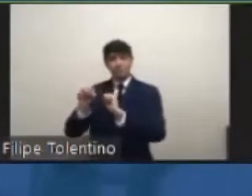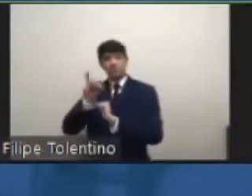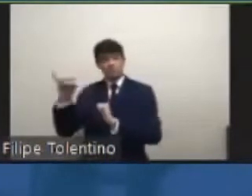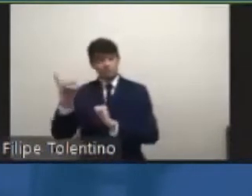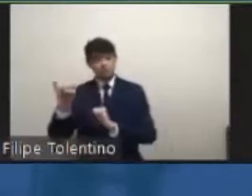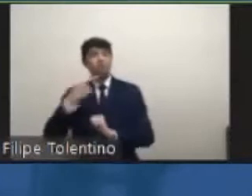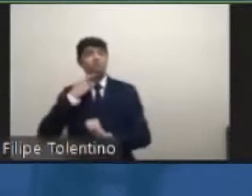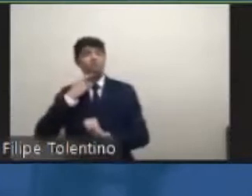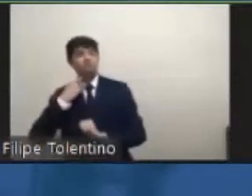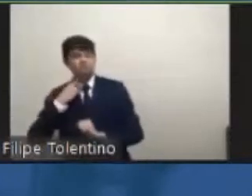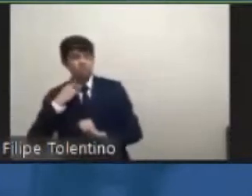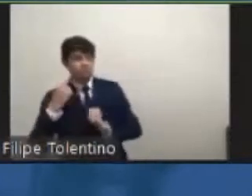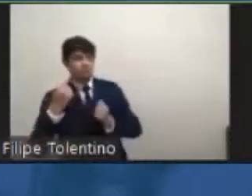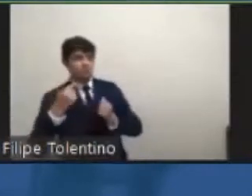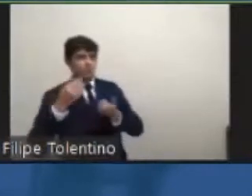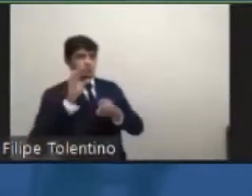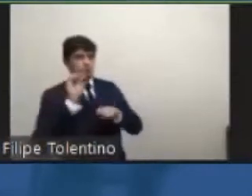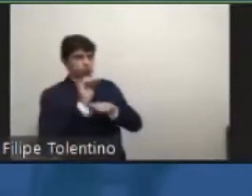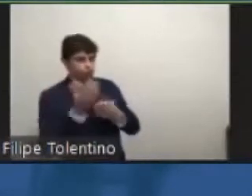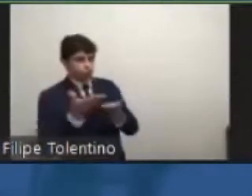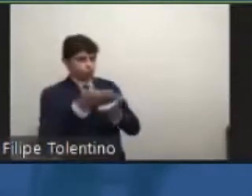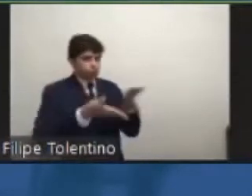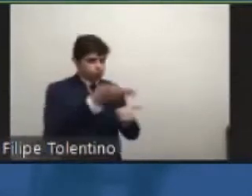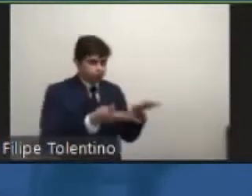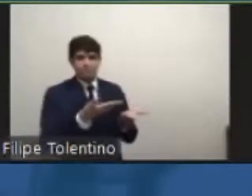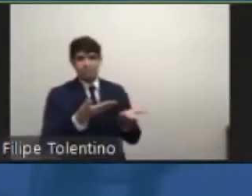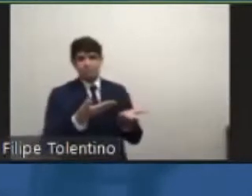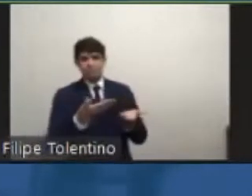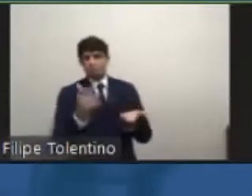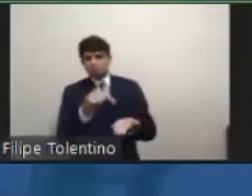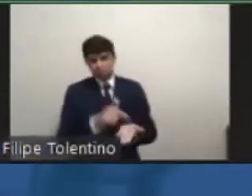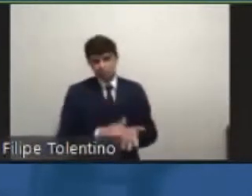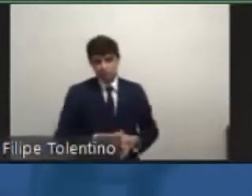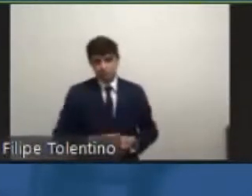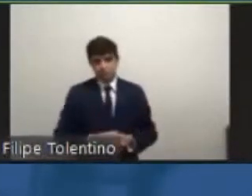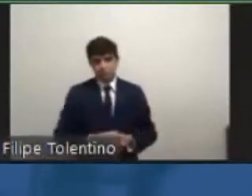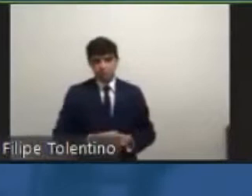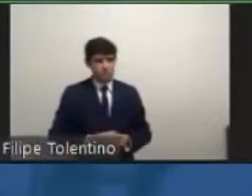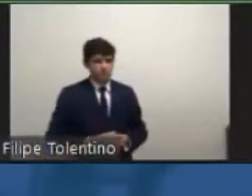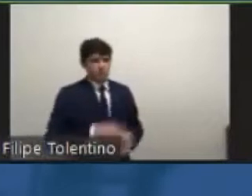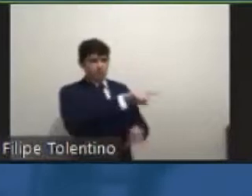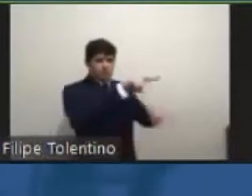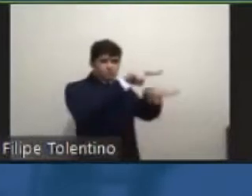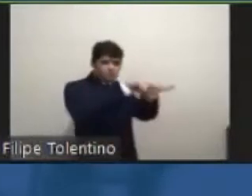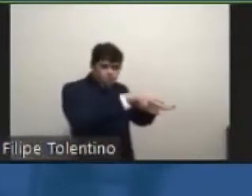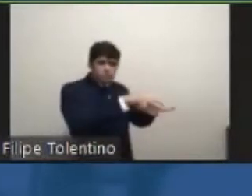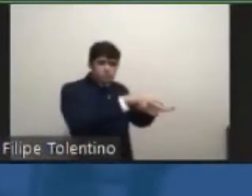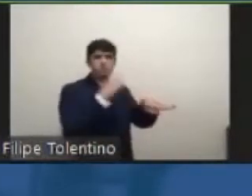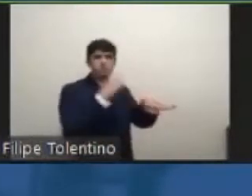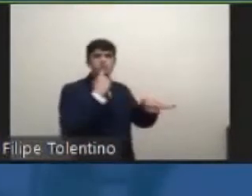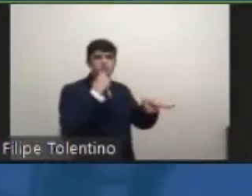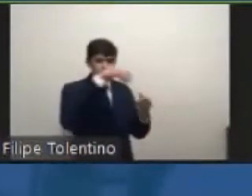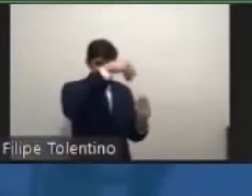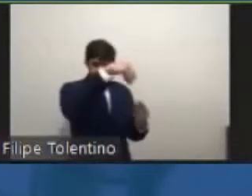um procedimento que, do ponto de vista dele, tem um percentual de êxito, uma probabilidade de êxito maior. Mas ele não pode usar porque ele respeita a autonomia